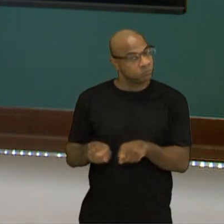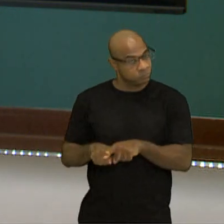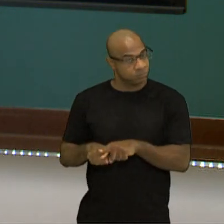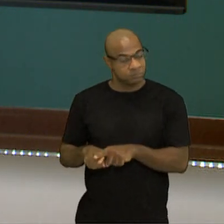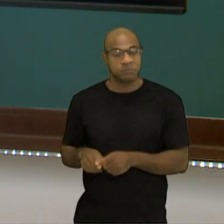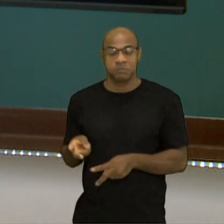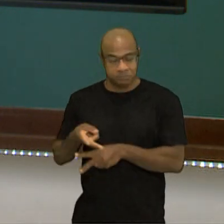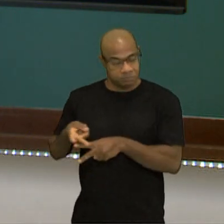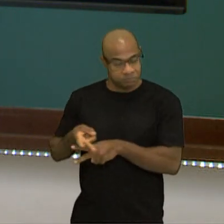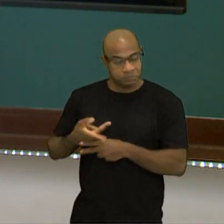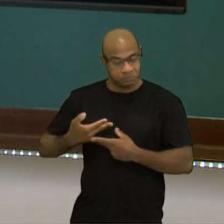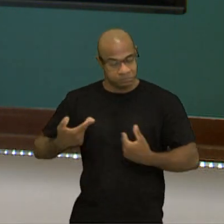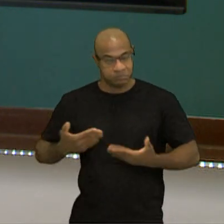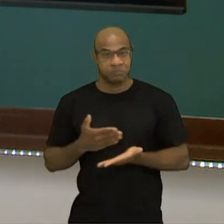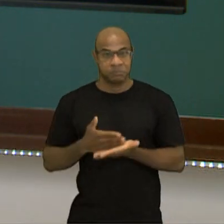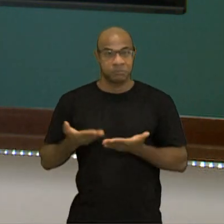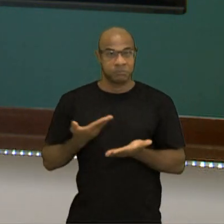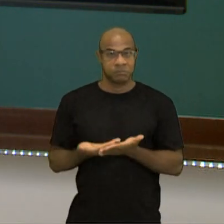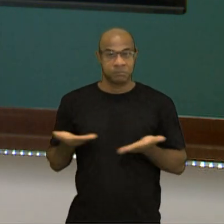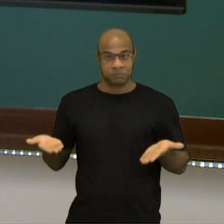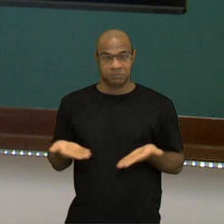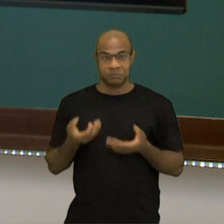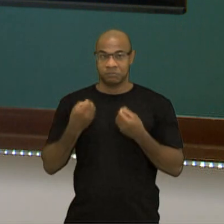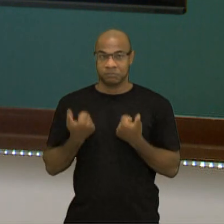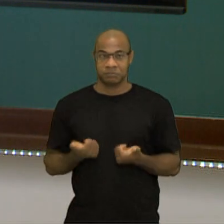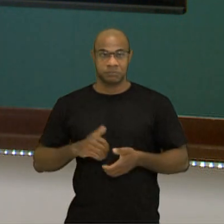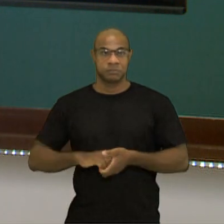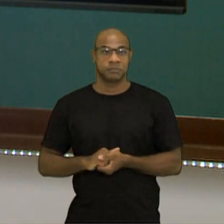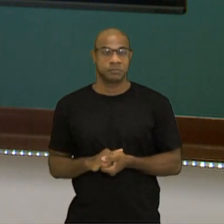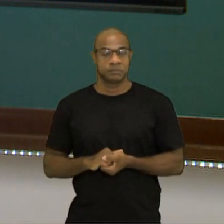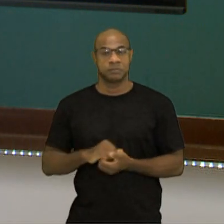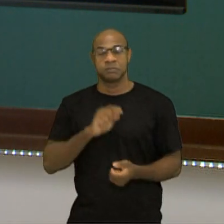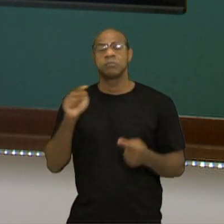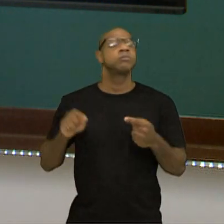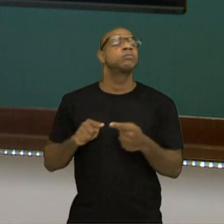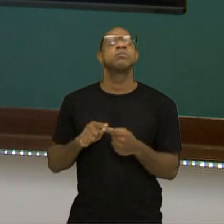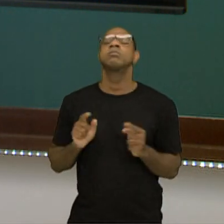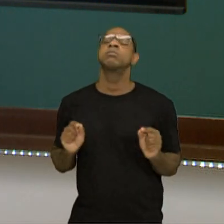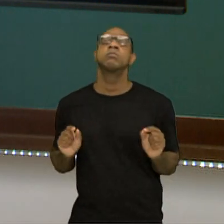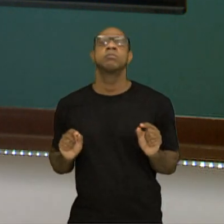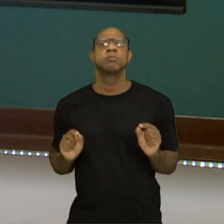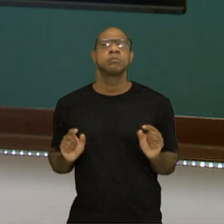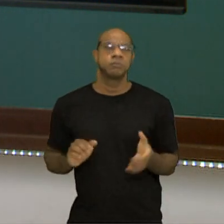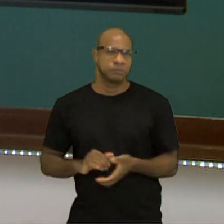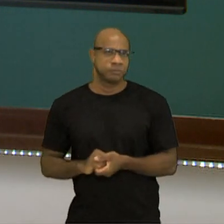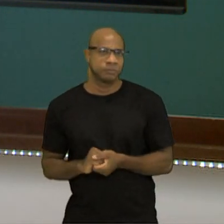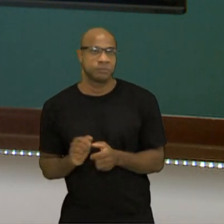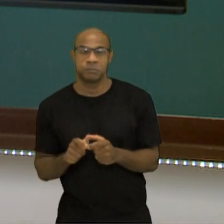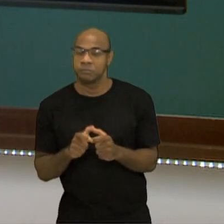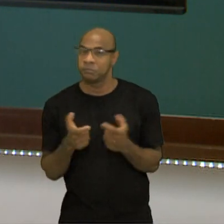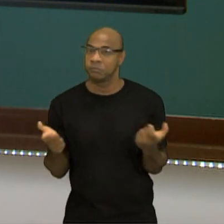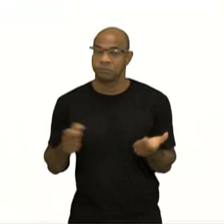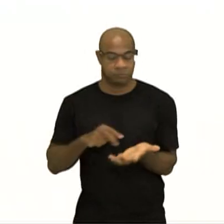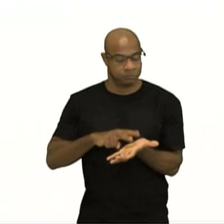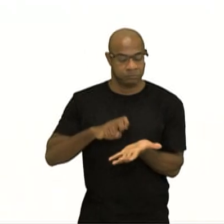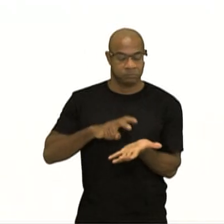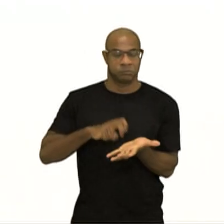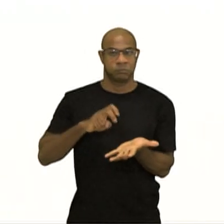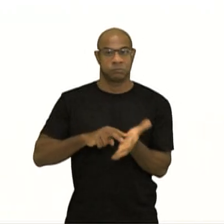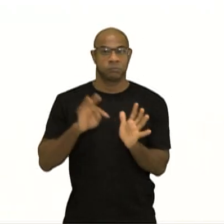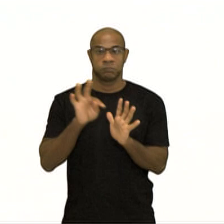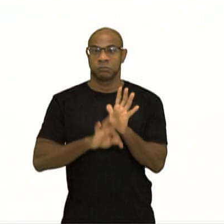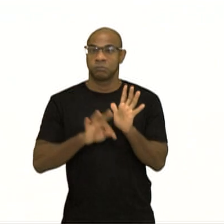nossa aula de hoje, tá bom? Vamos checar aqui quais são os nossos objetivos. Ampliação de vocabulário através de textos